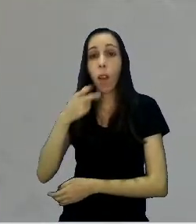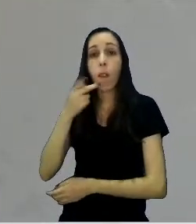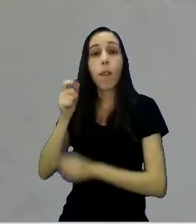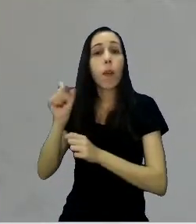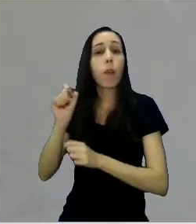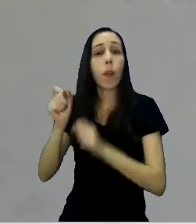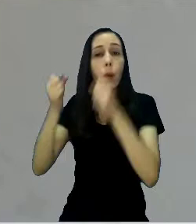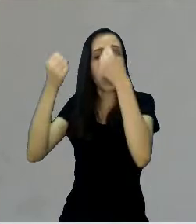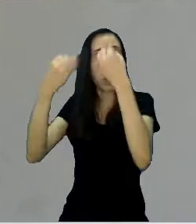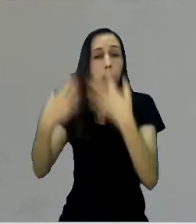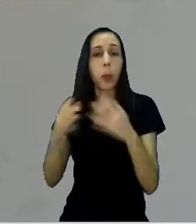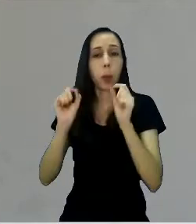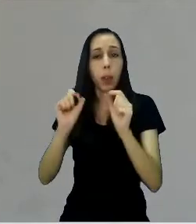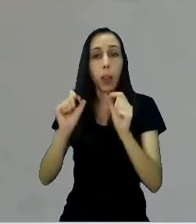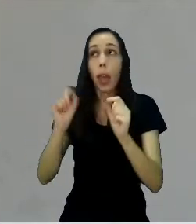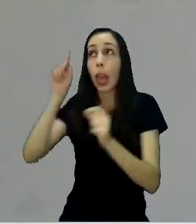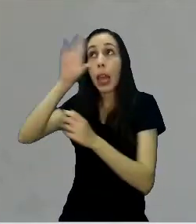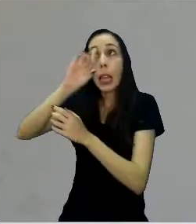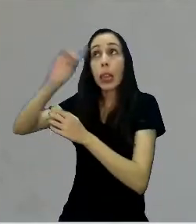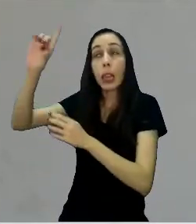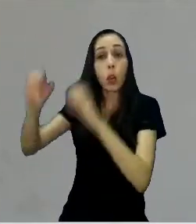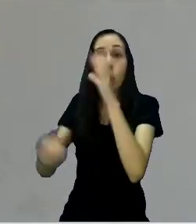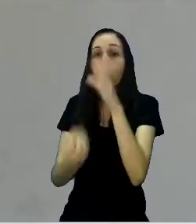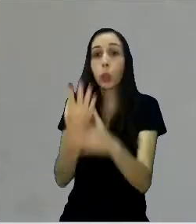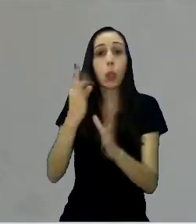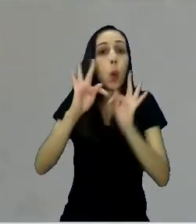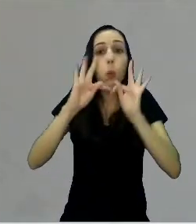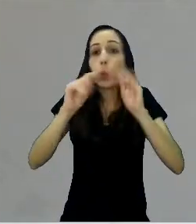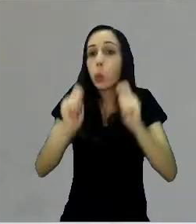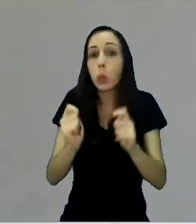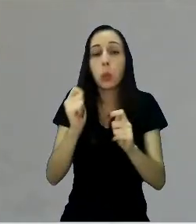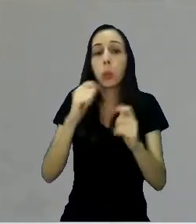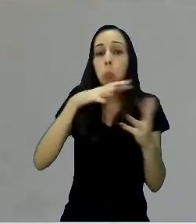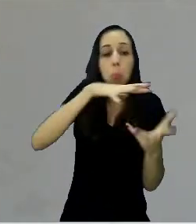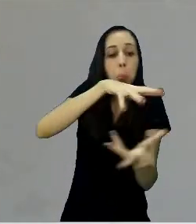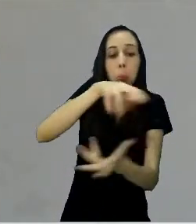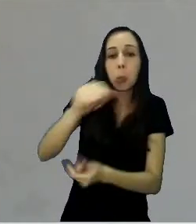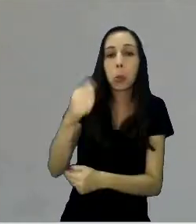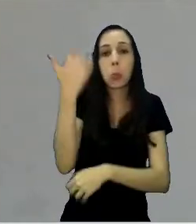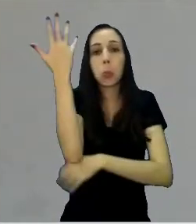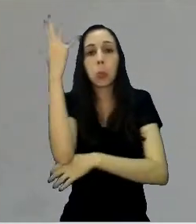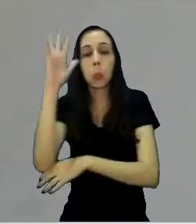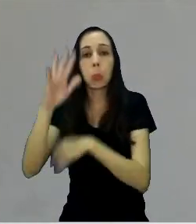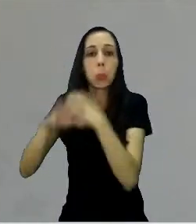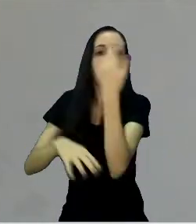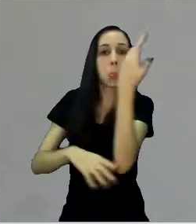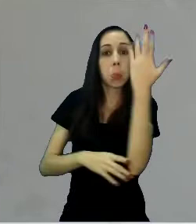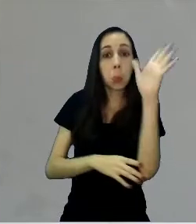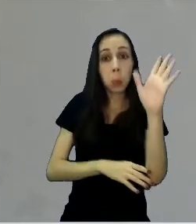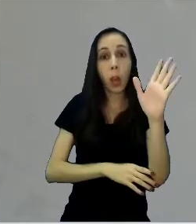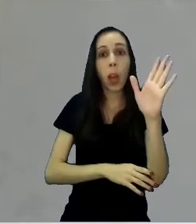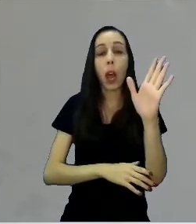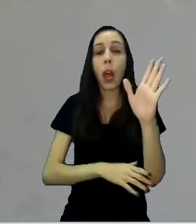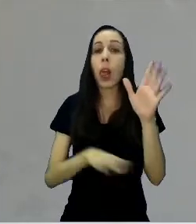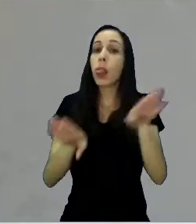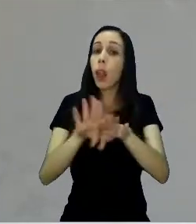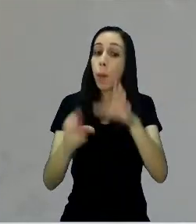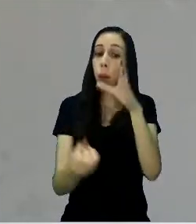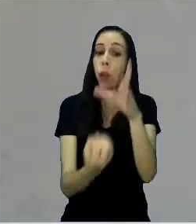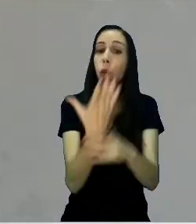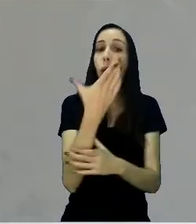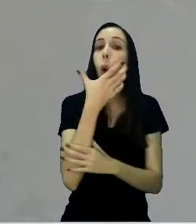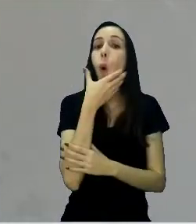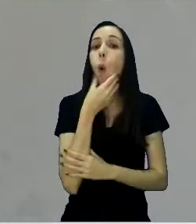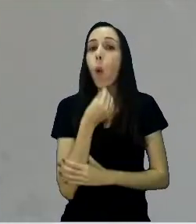que Deus criou tudo, o mundo, a natureza, tudo que existe, criou o homem com o poder